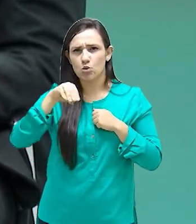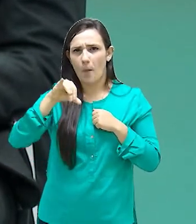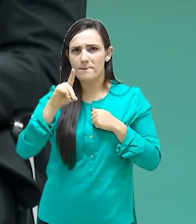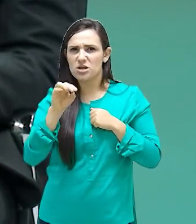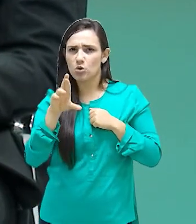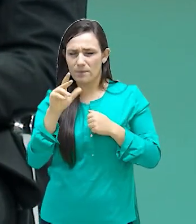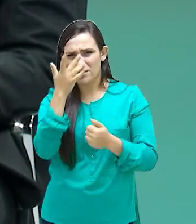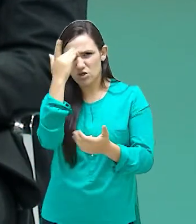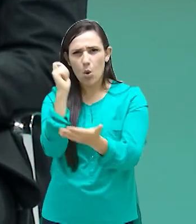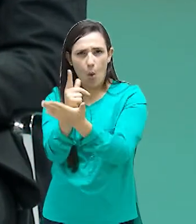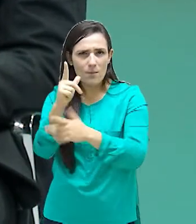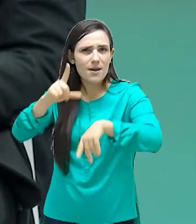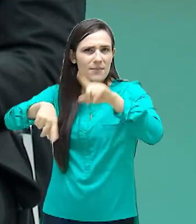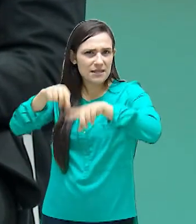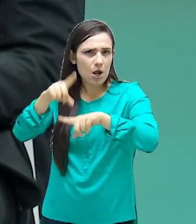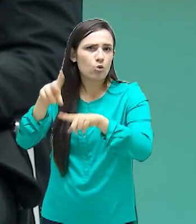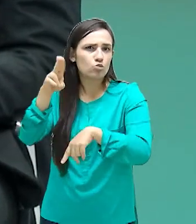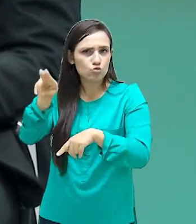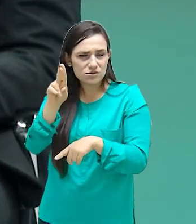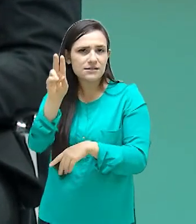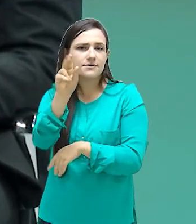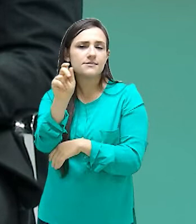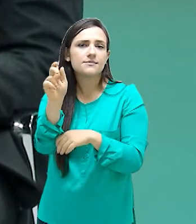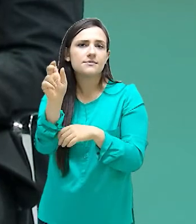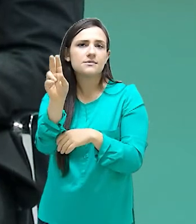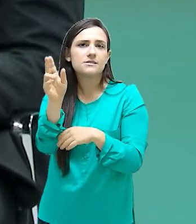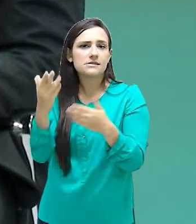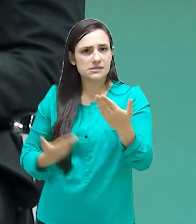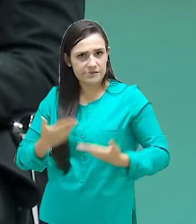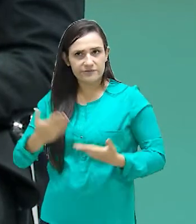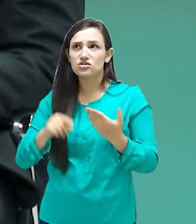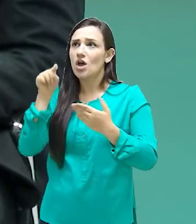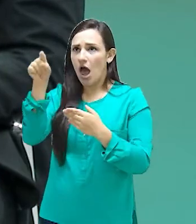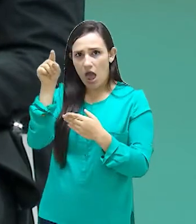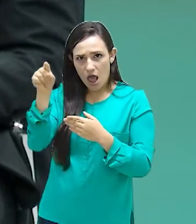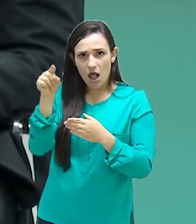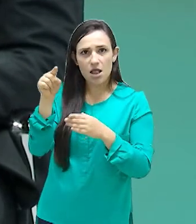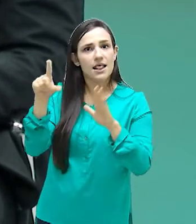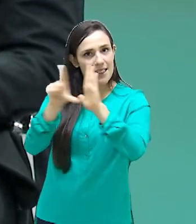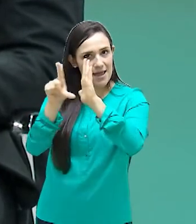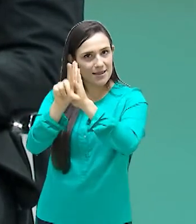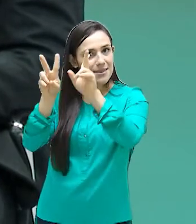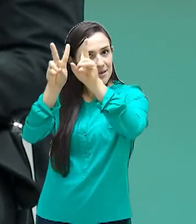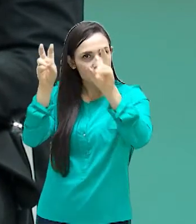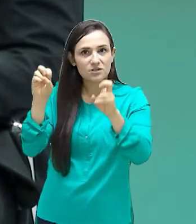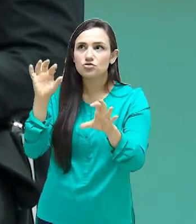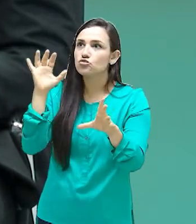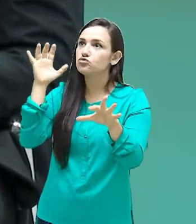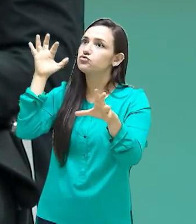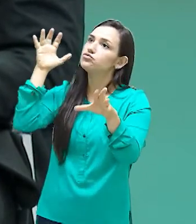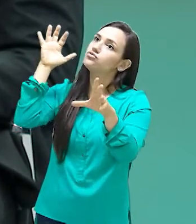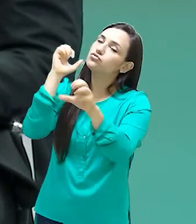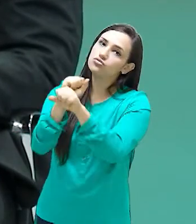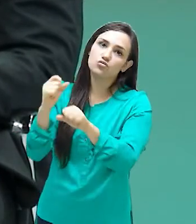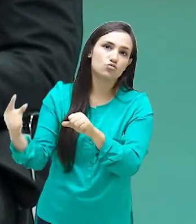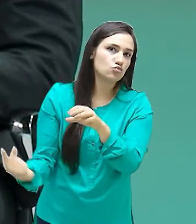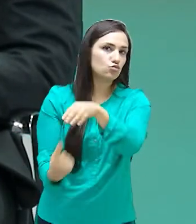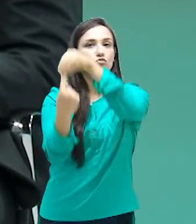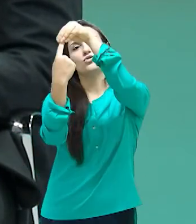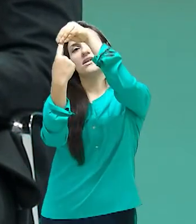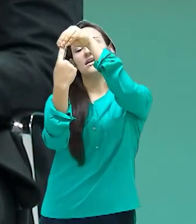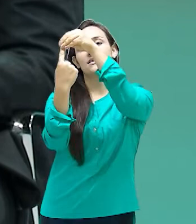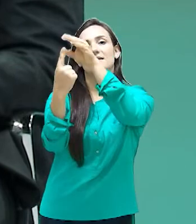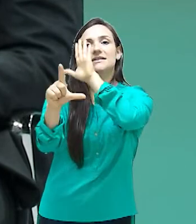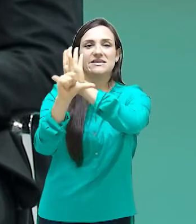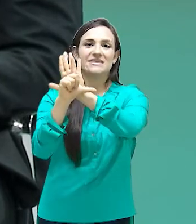consumidor, com todas as disposições que já haviam editadas naquele estado. Ali é uma inspiração